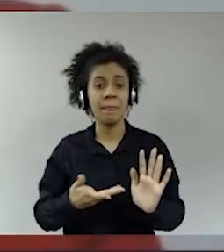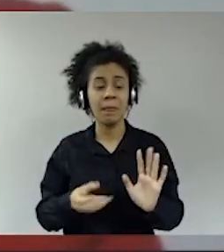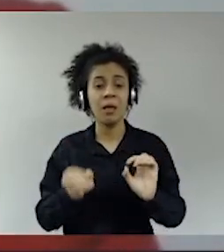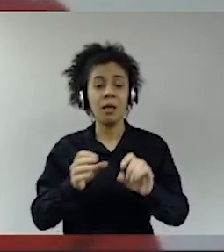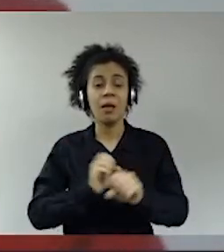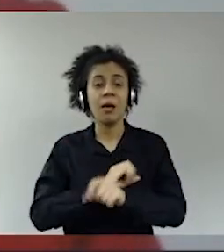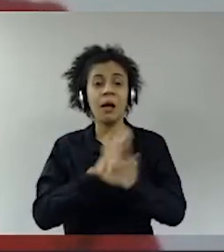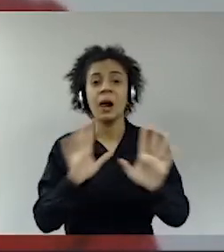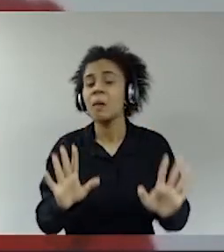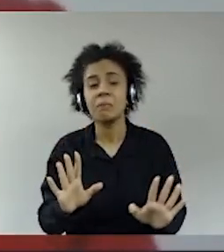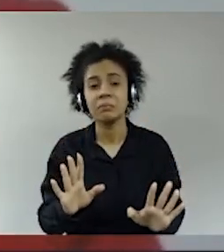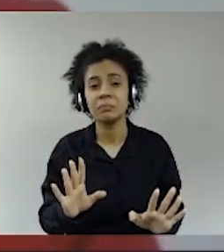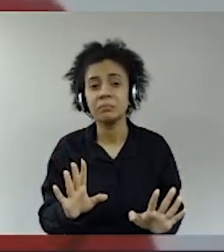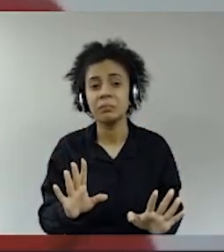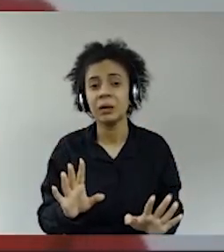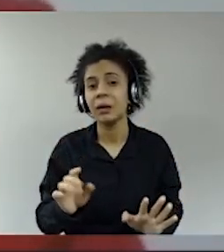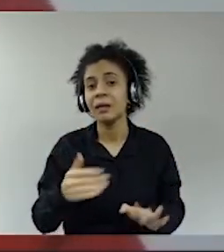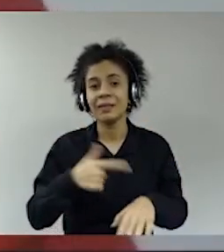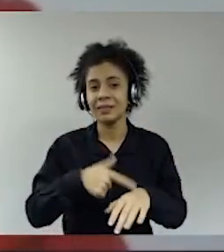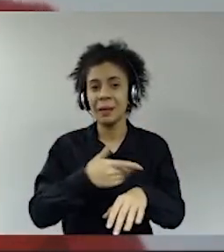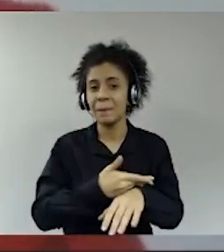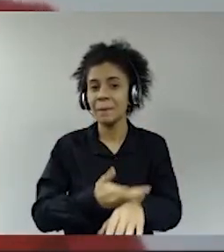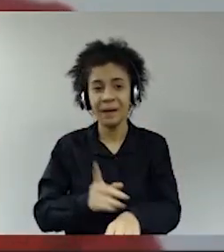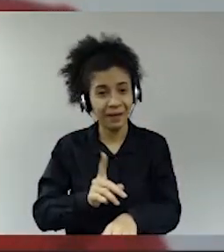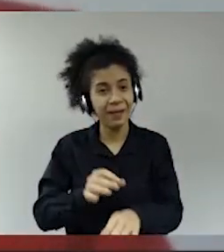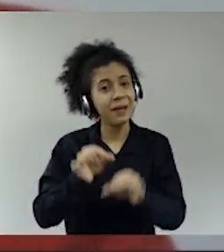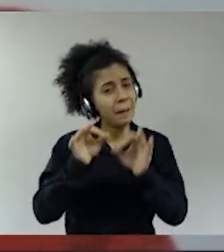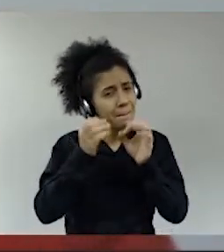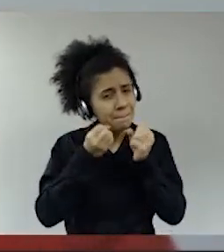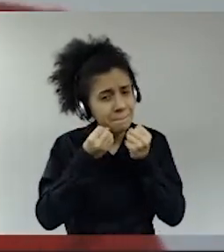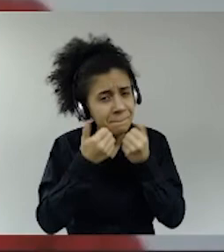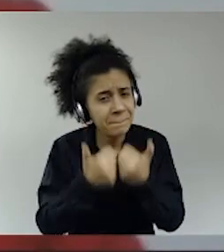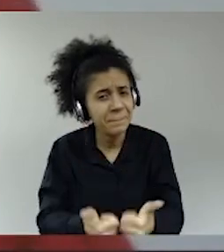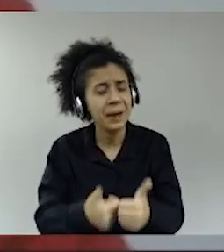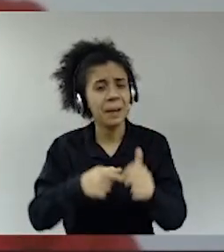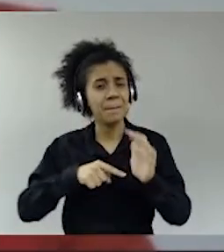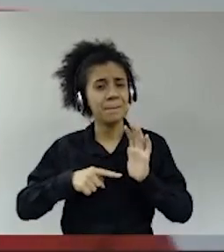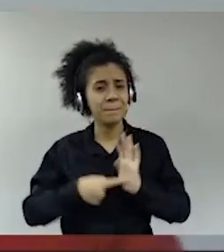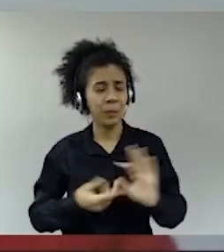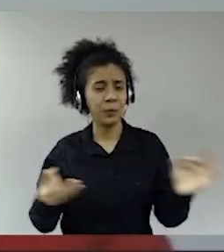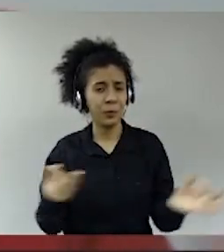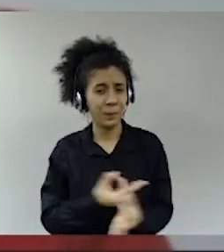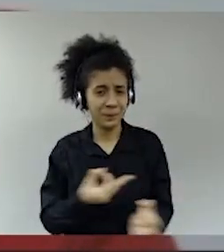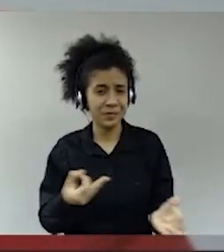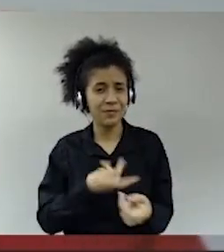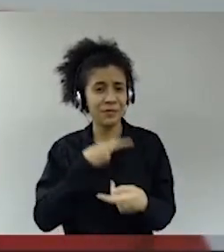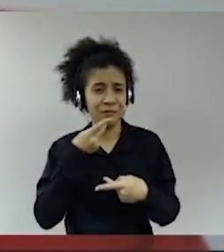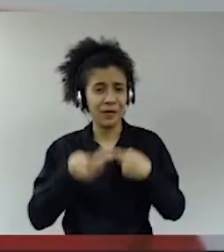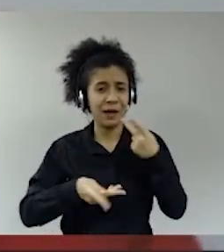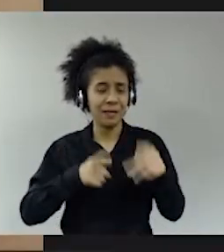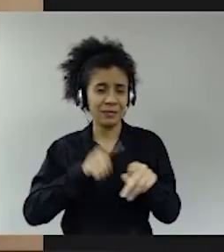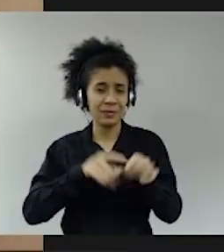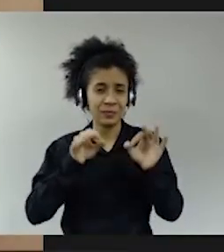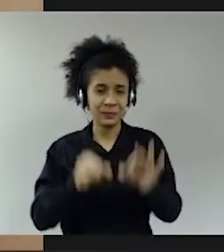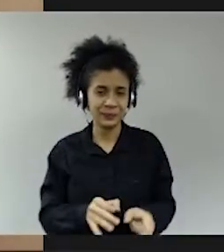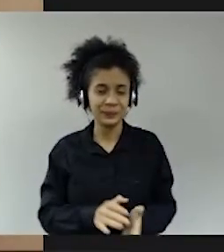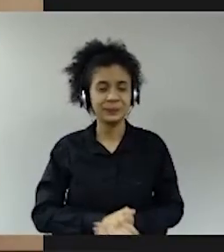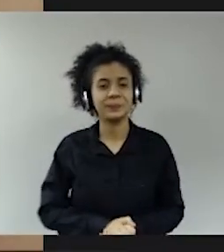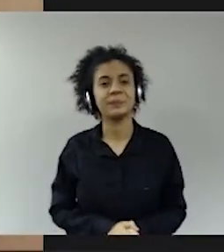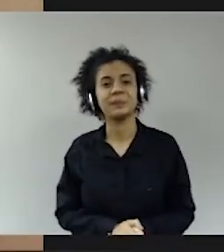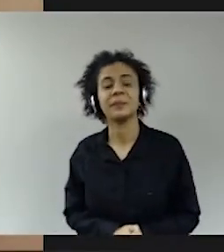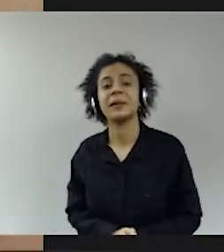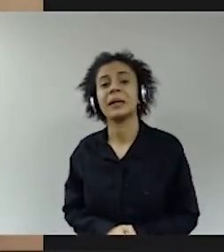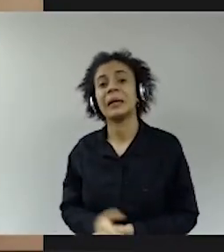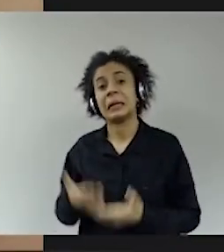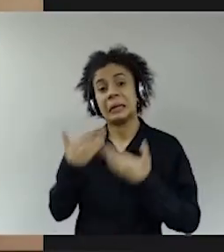bem claro que não passou do seu tempo, estava muito pontual, perfeito. Obrigada, doutora Beatriz.